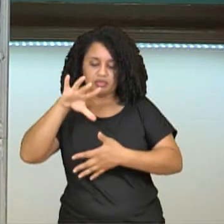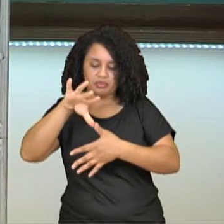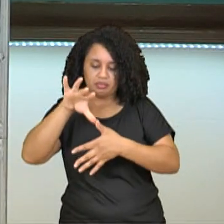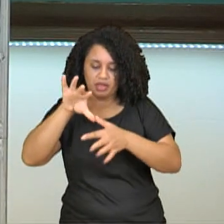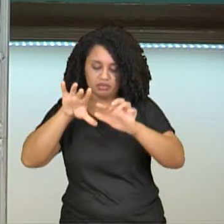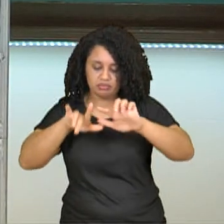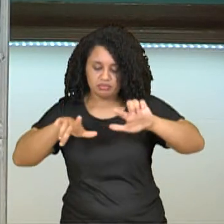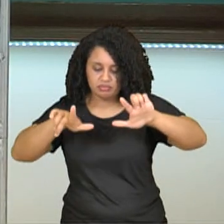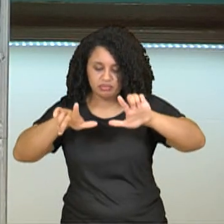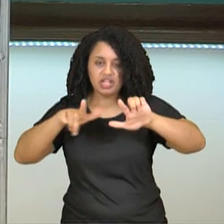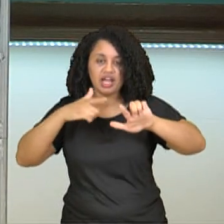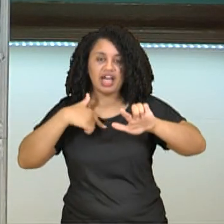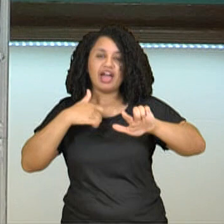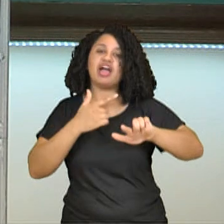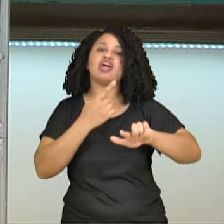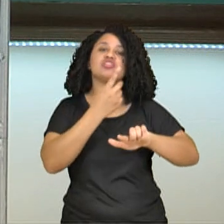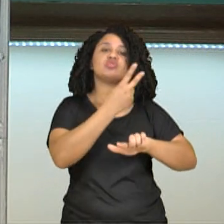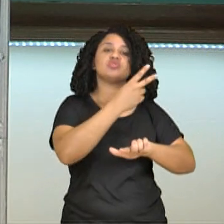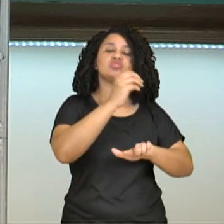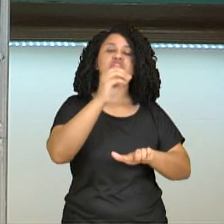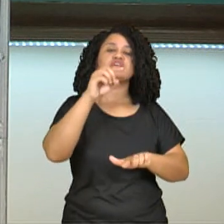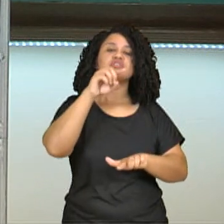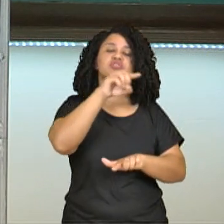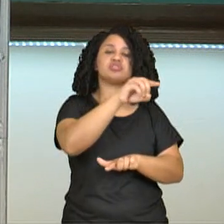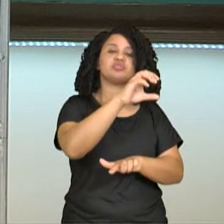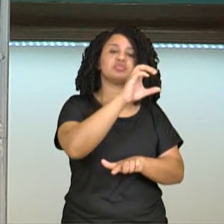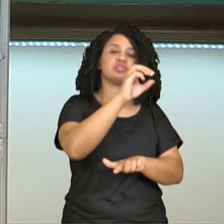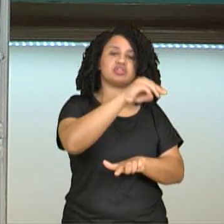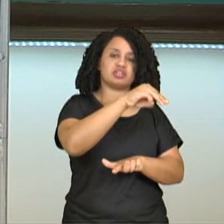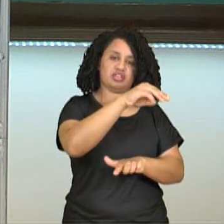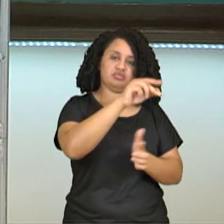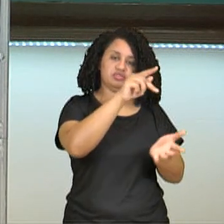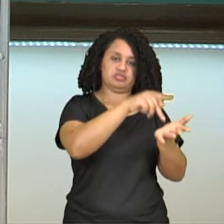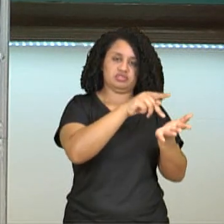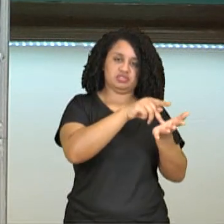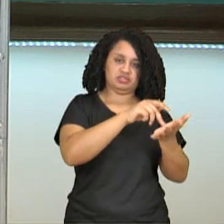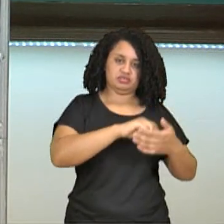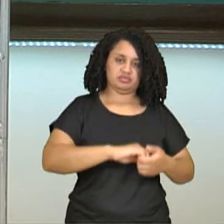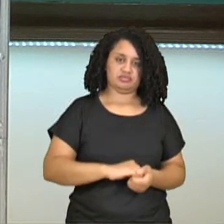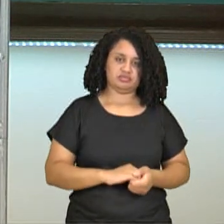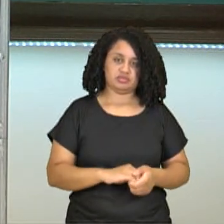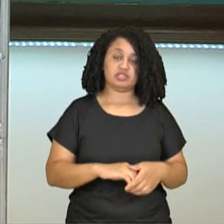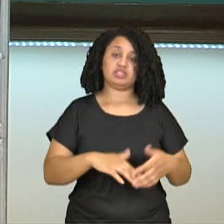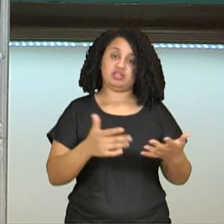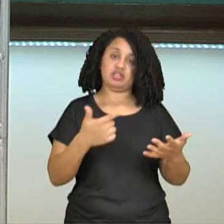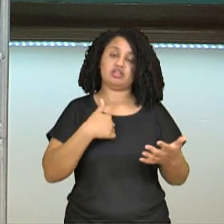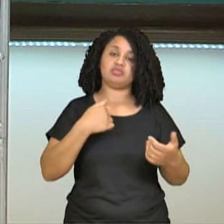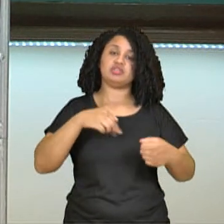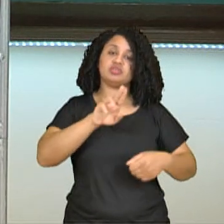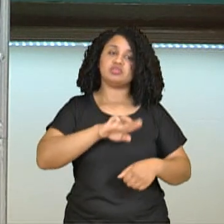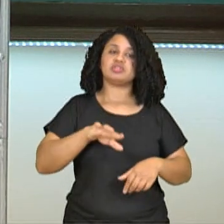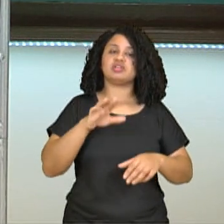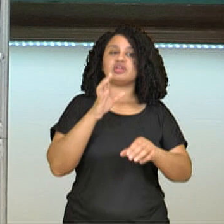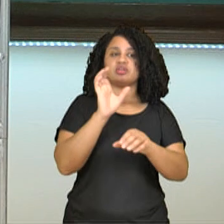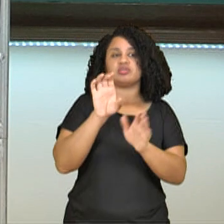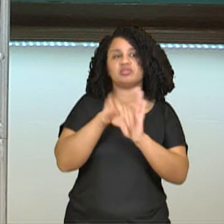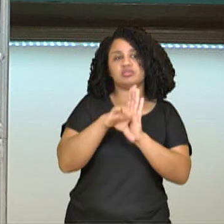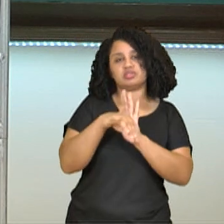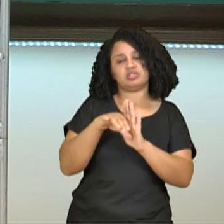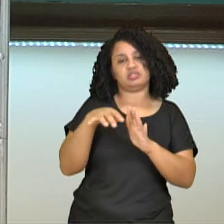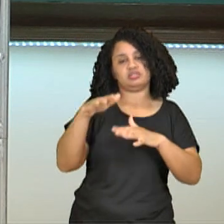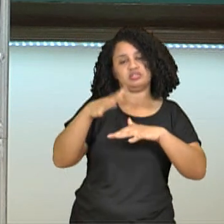mapa corresponderá a 200.000 centímetros na realidade. E utilizando conceitos de matemática